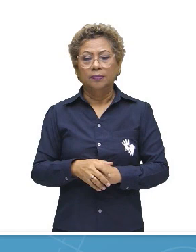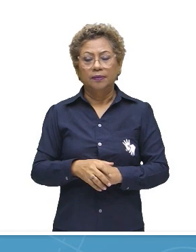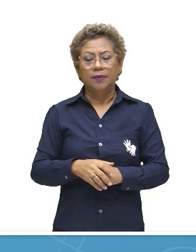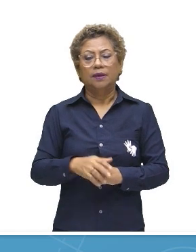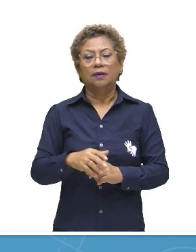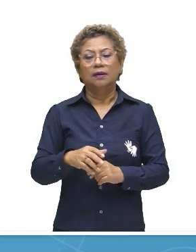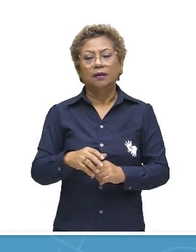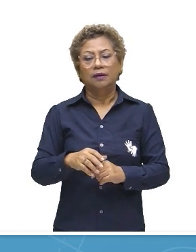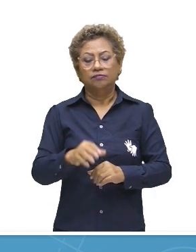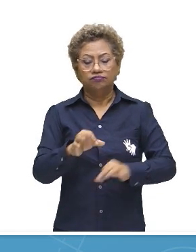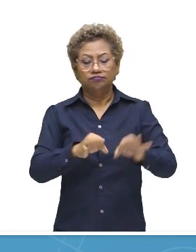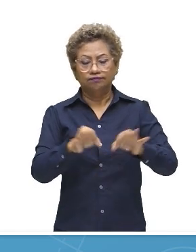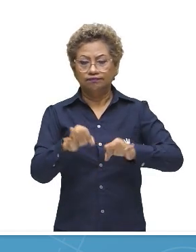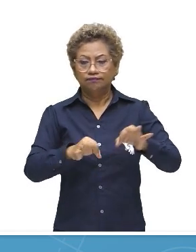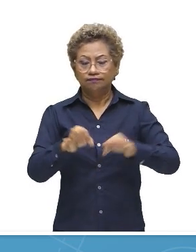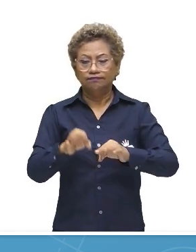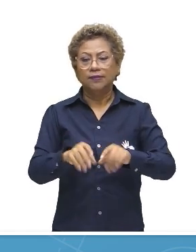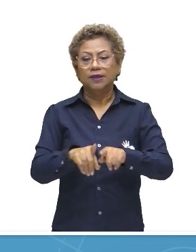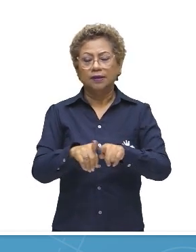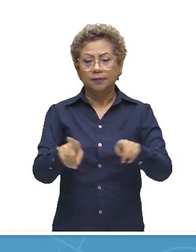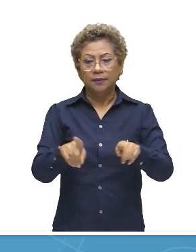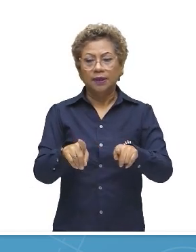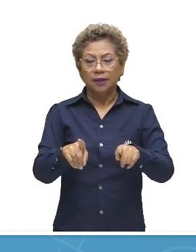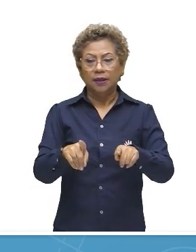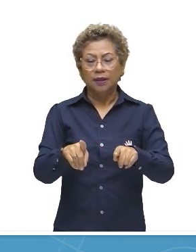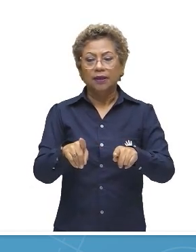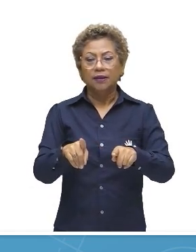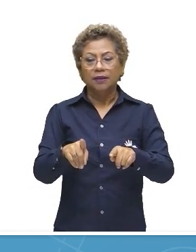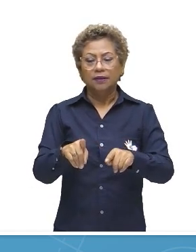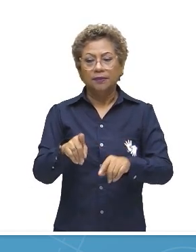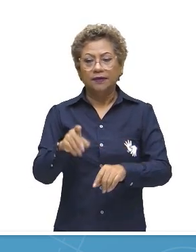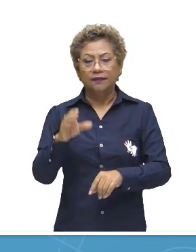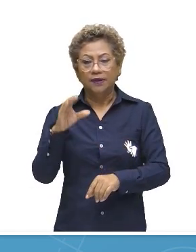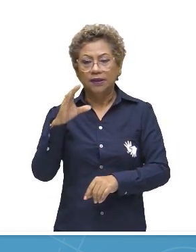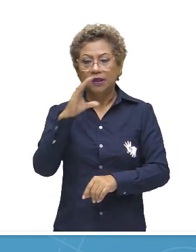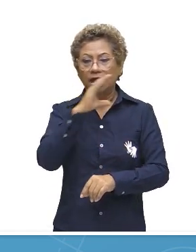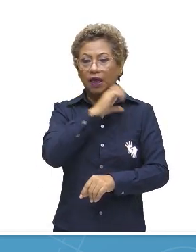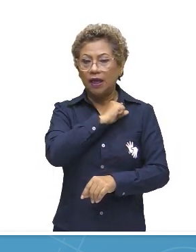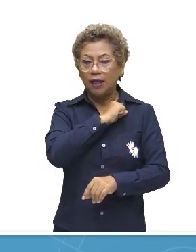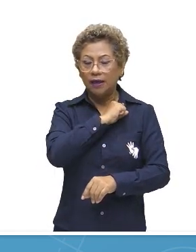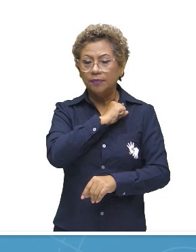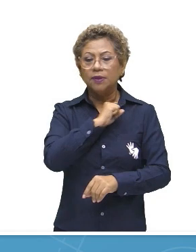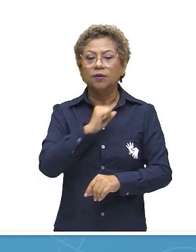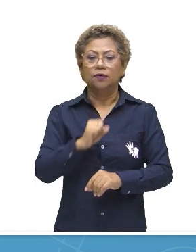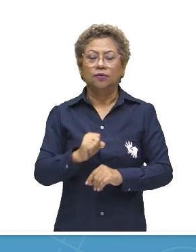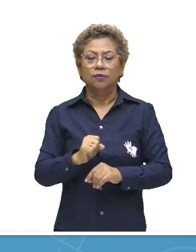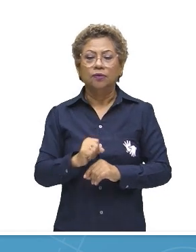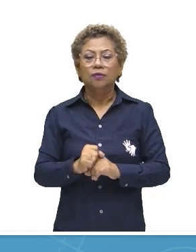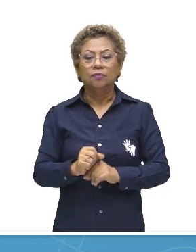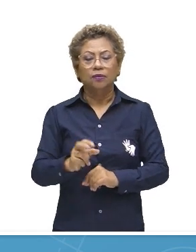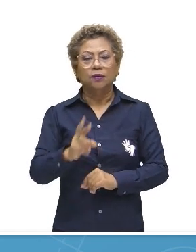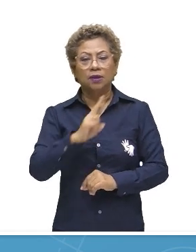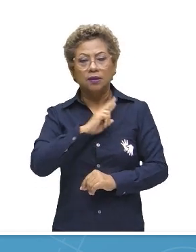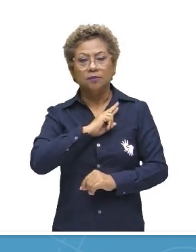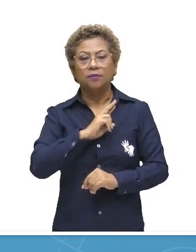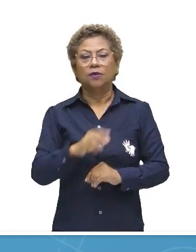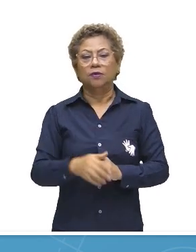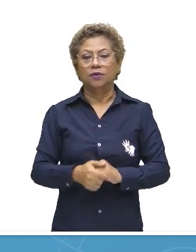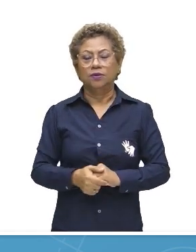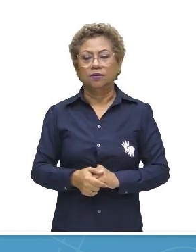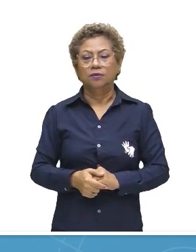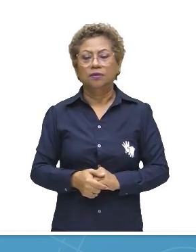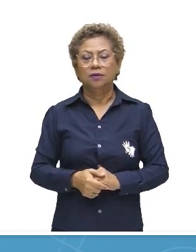pode fazer também para ganhar tempo é simplificar a fração de Sandro, igual como eu